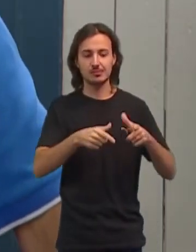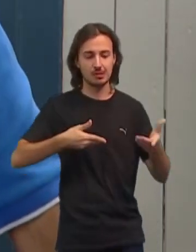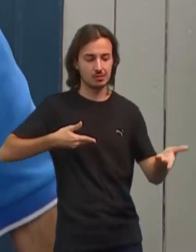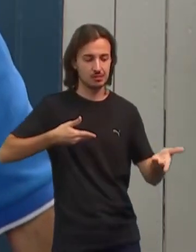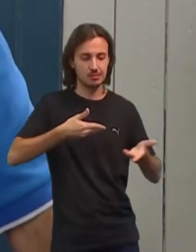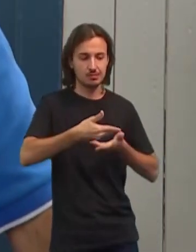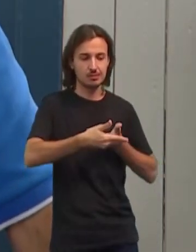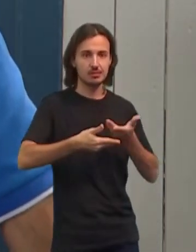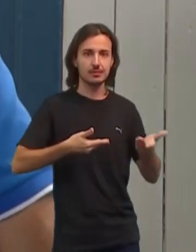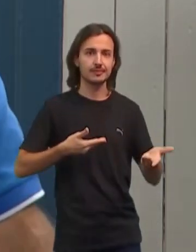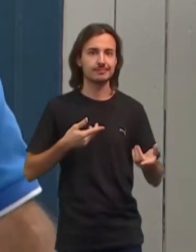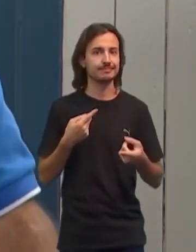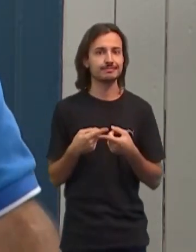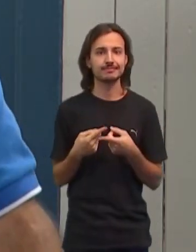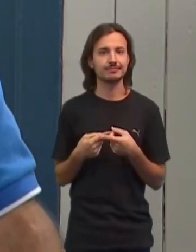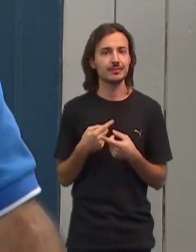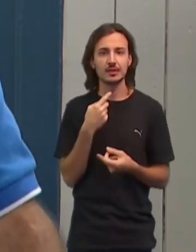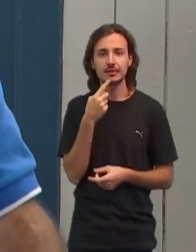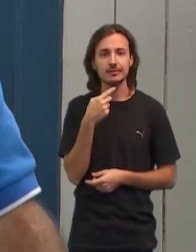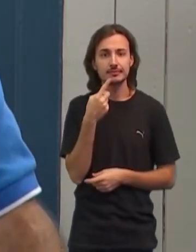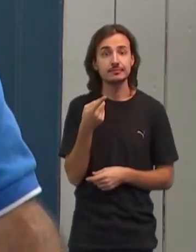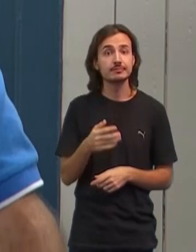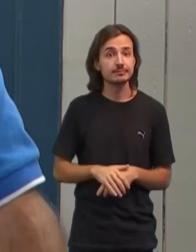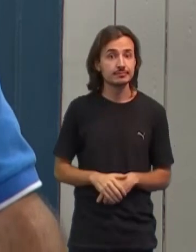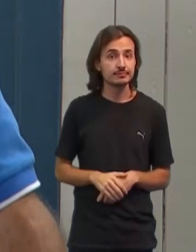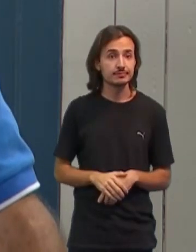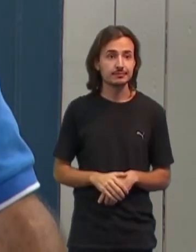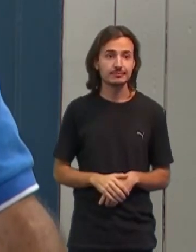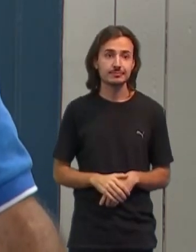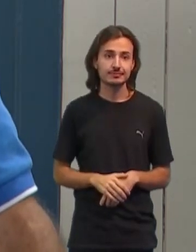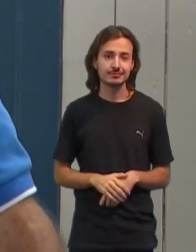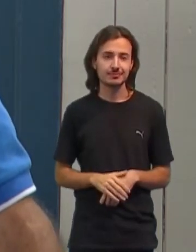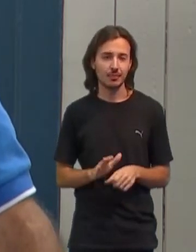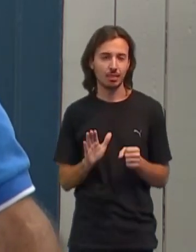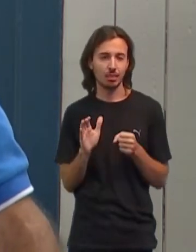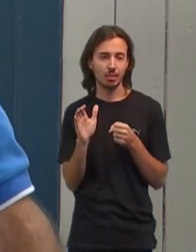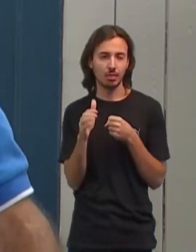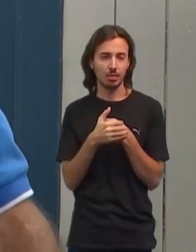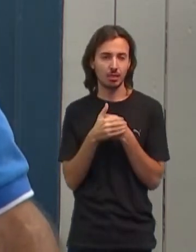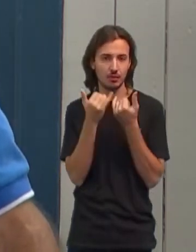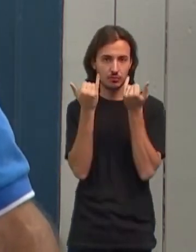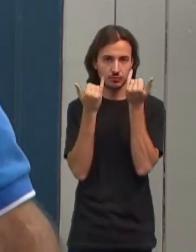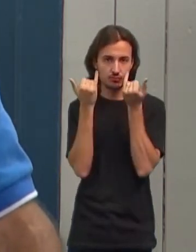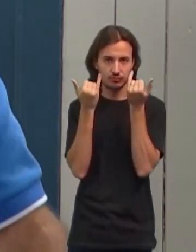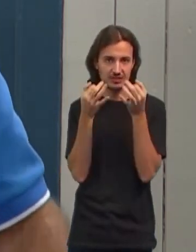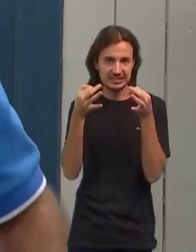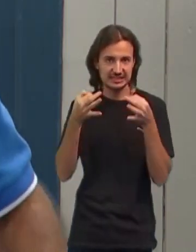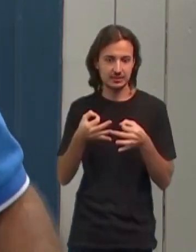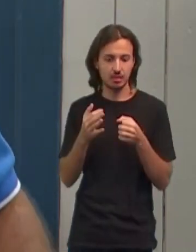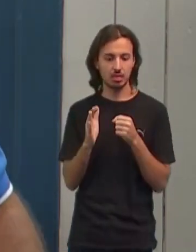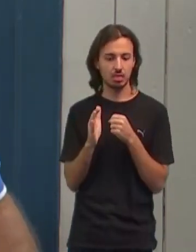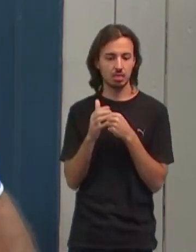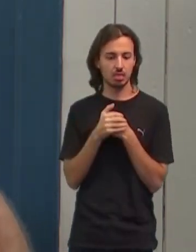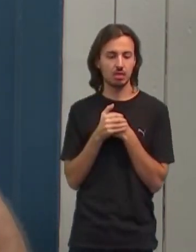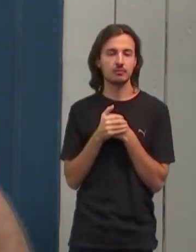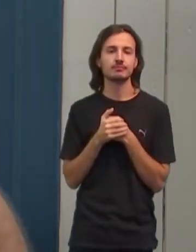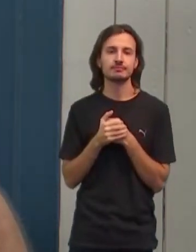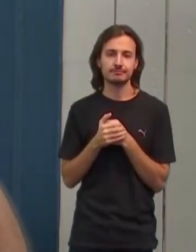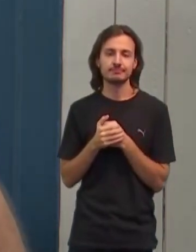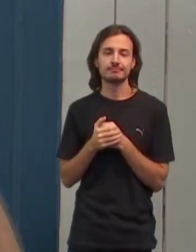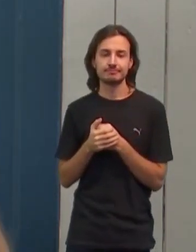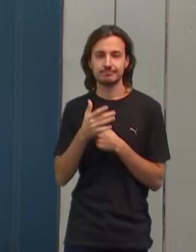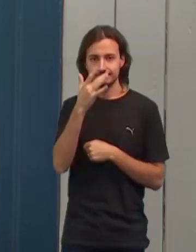do aumento real? Fica se omitindo das informações corretas. Vieram aqui nessa